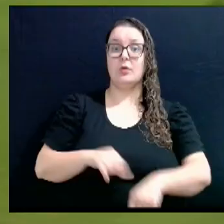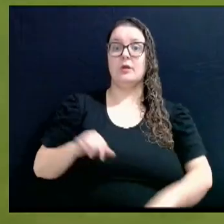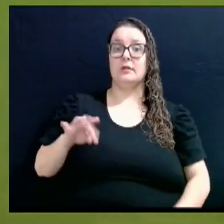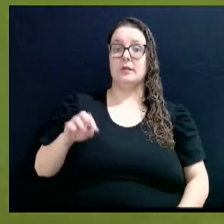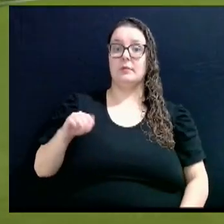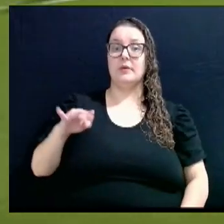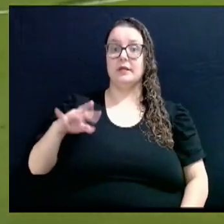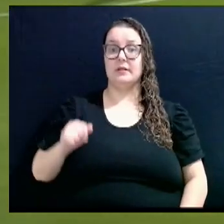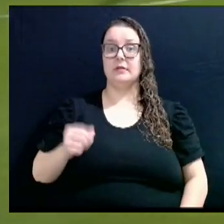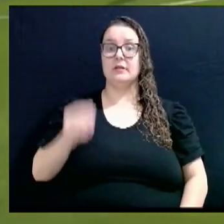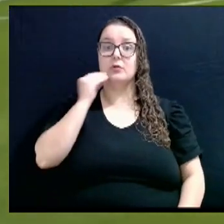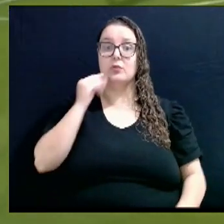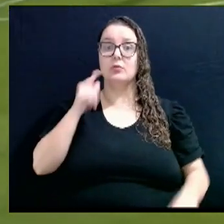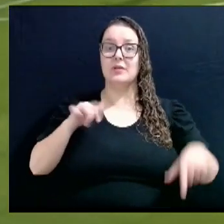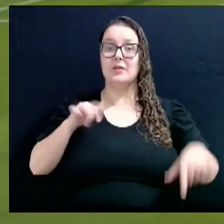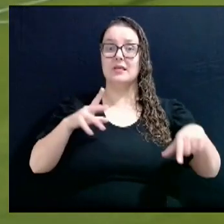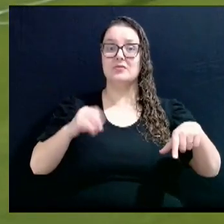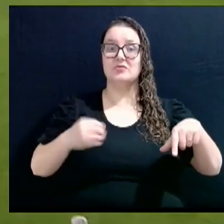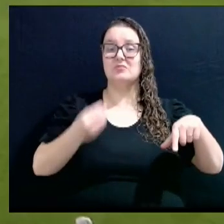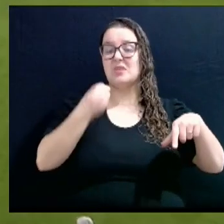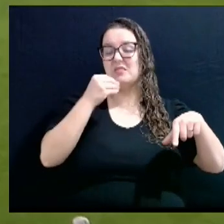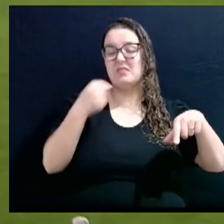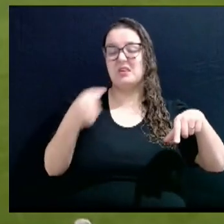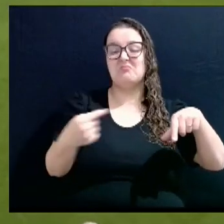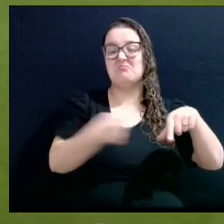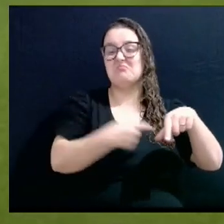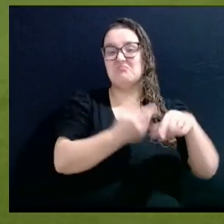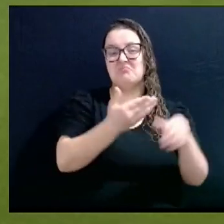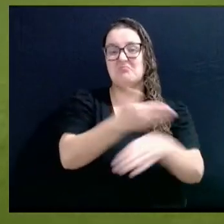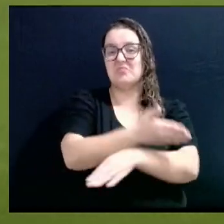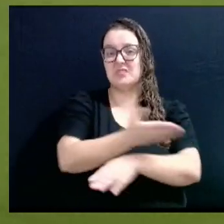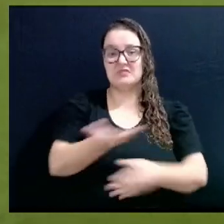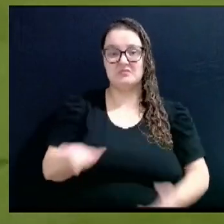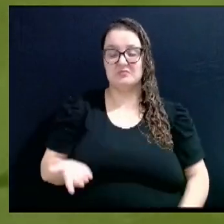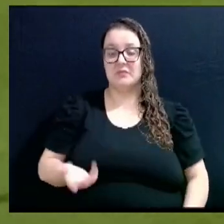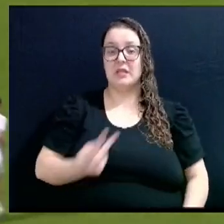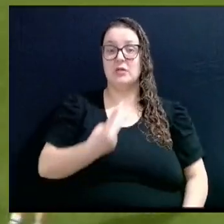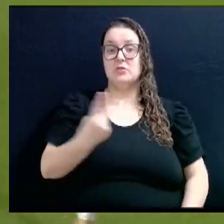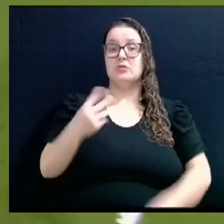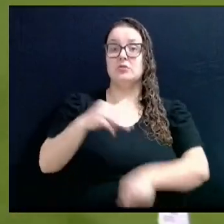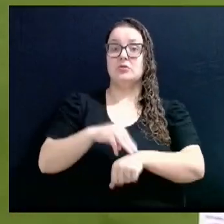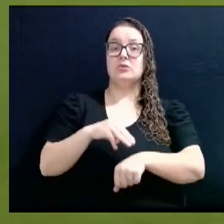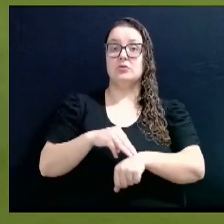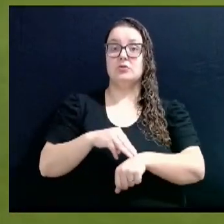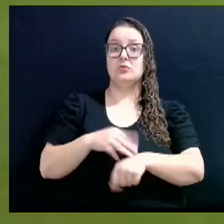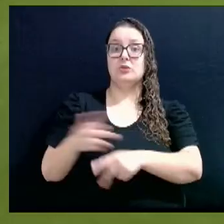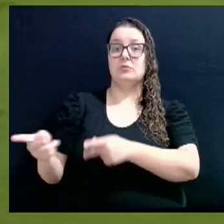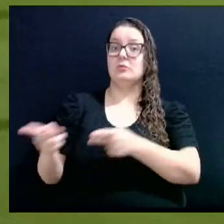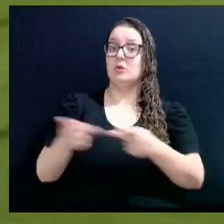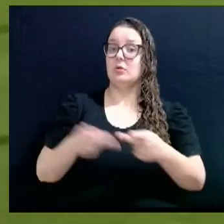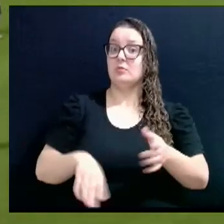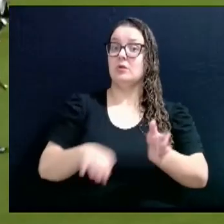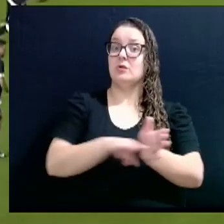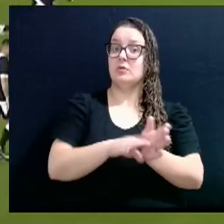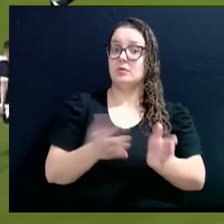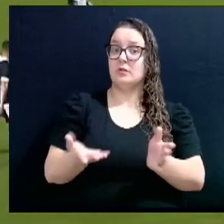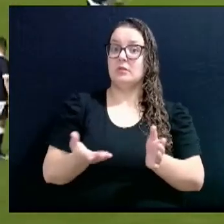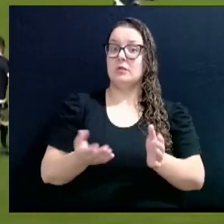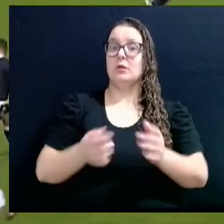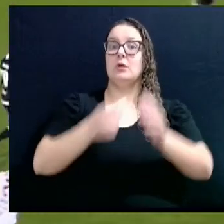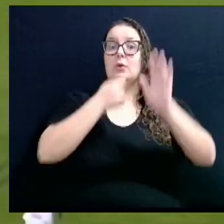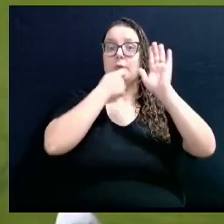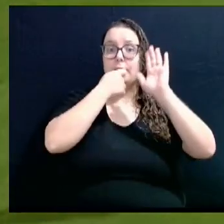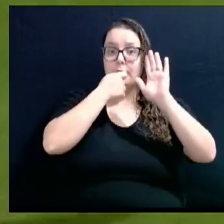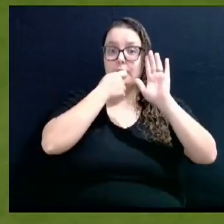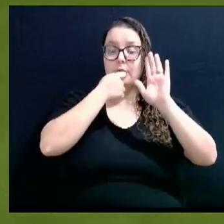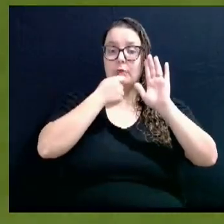Leilson, mas sem força e direção. Aos 22 minutos, os visitantes chegaram em cobrança de falta, bola alçada